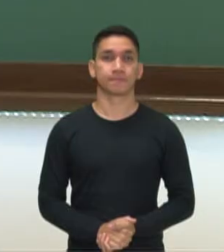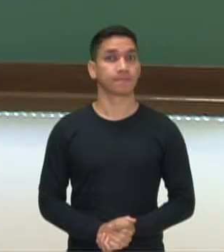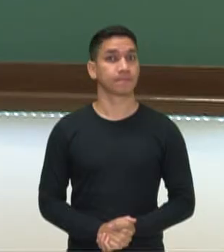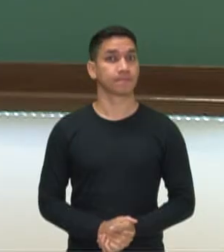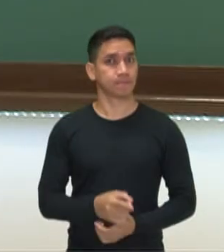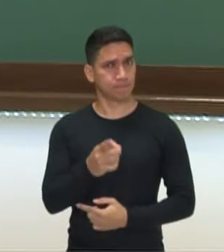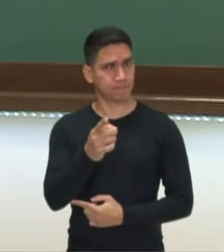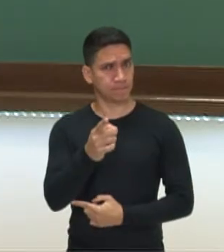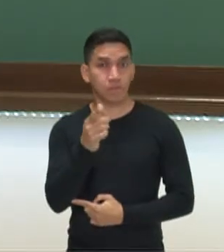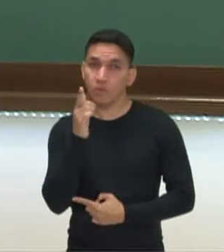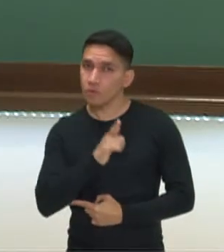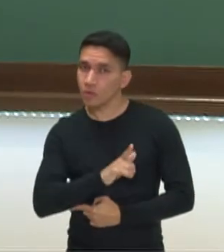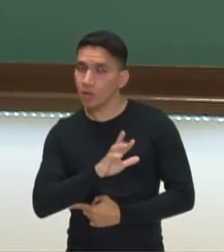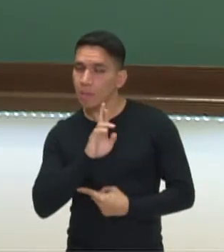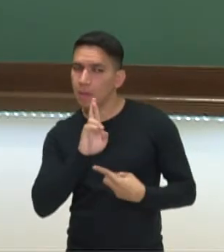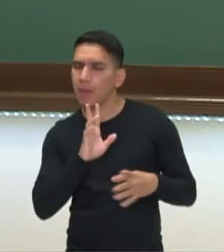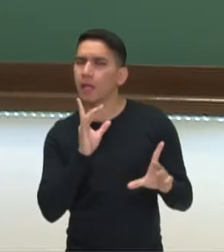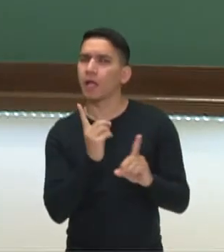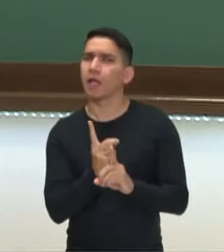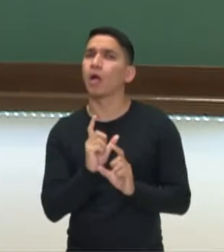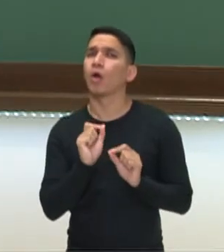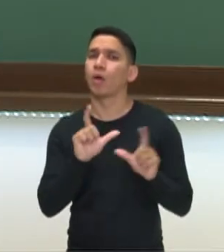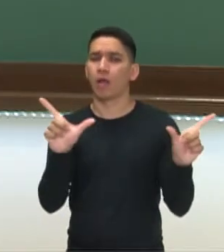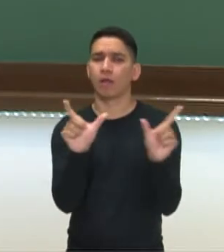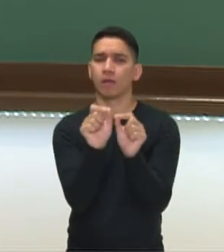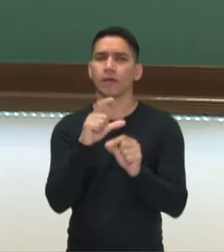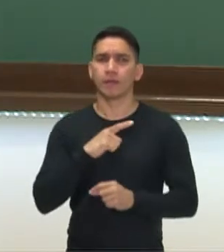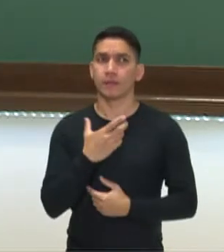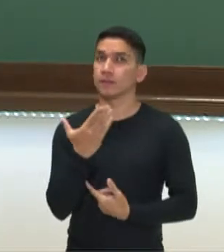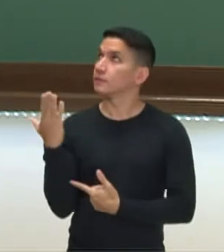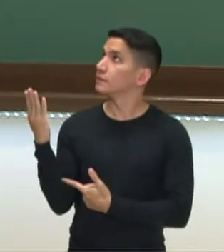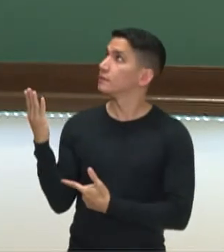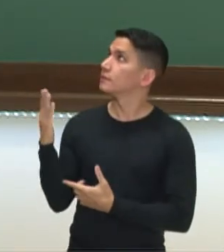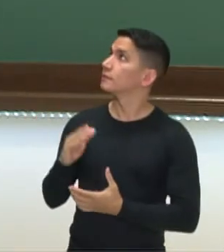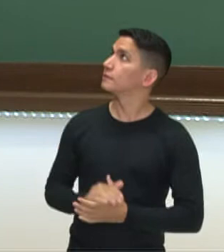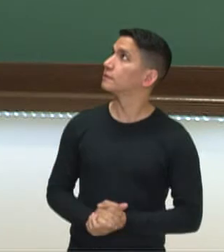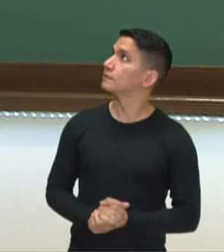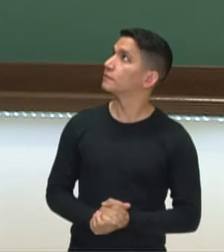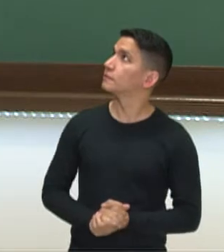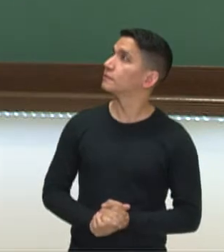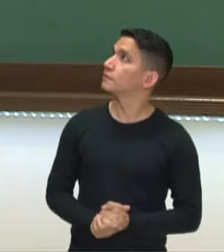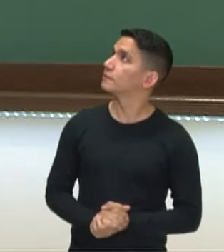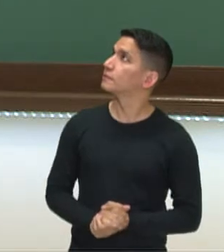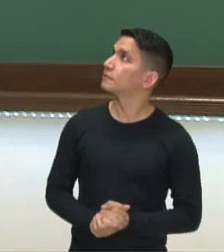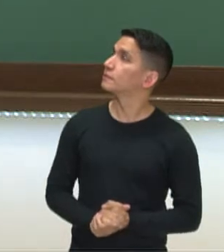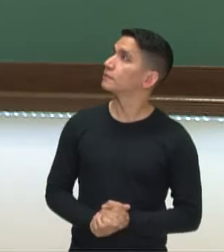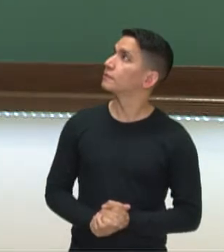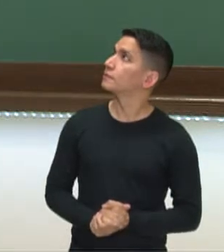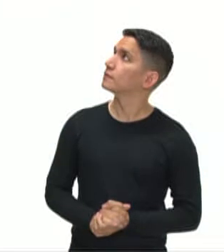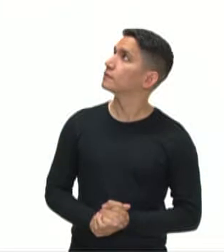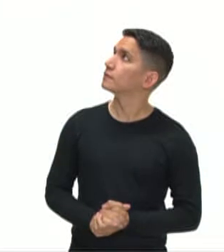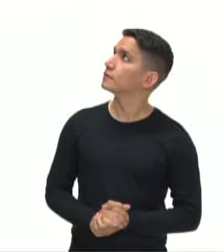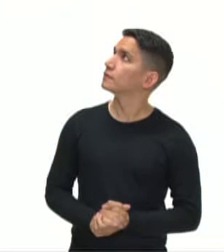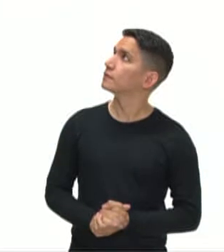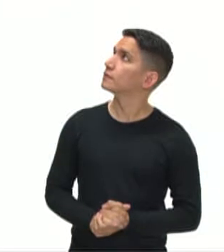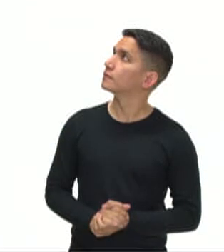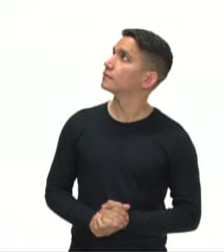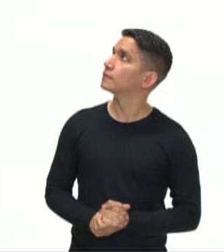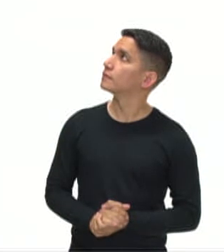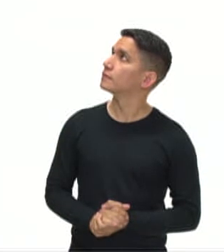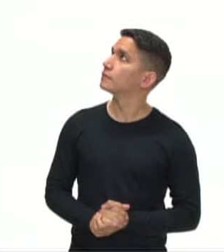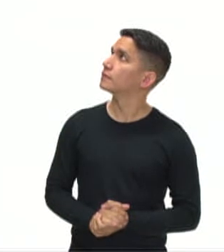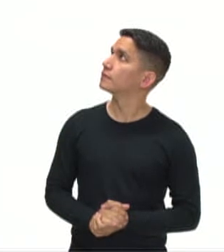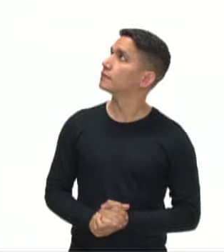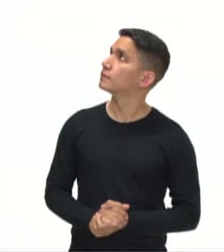E aí, pessoal, conseguiram encontrar a contração aqui? Ó, Introdução à la História del Arte,